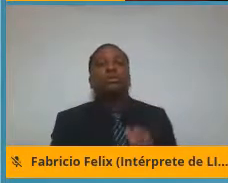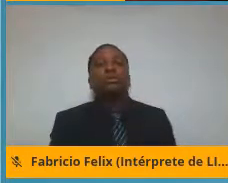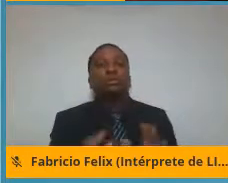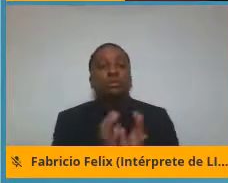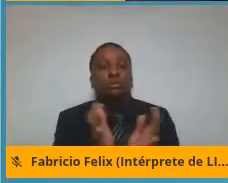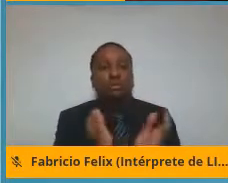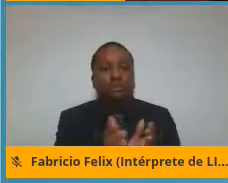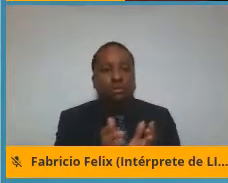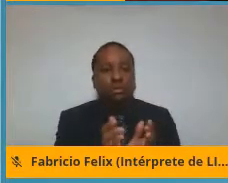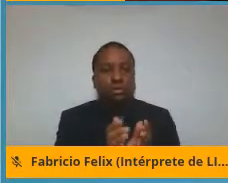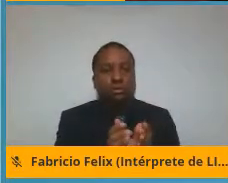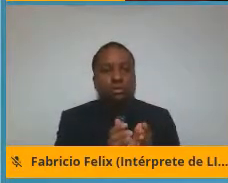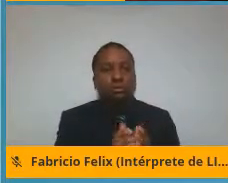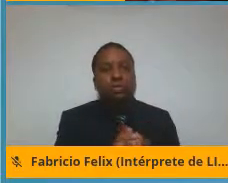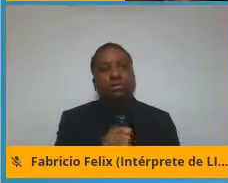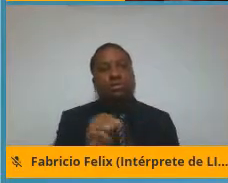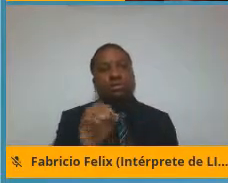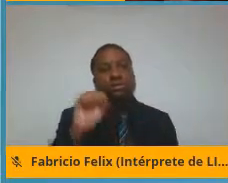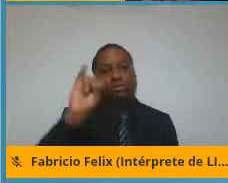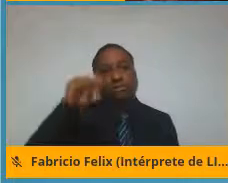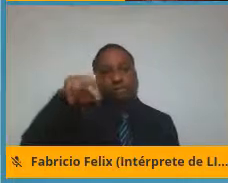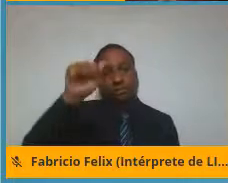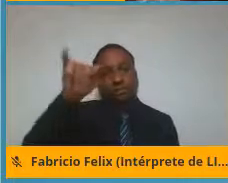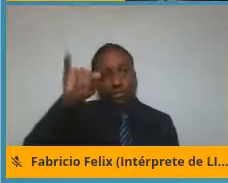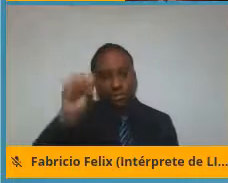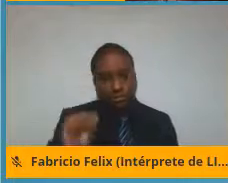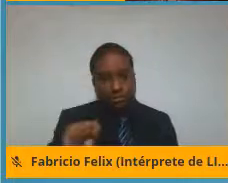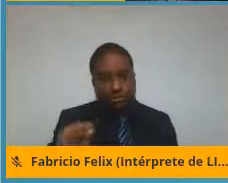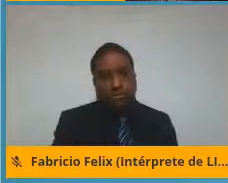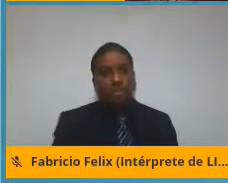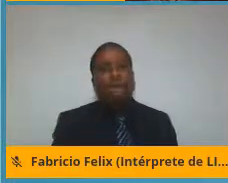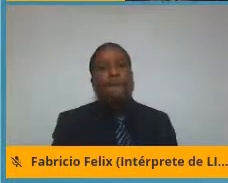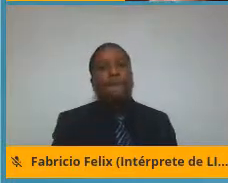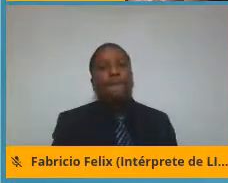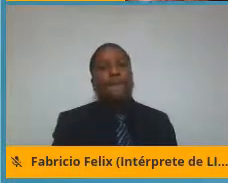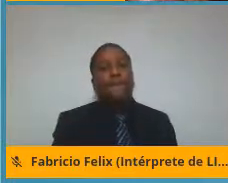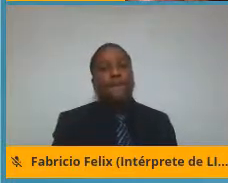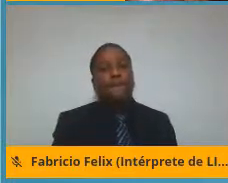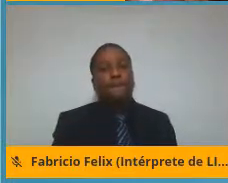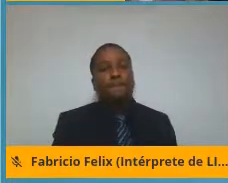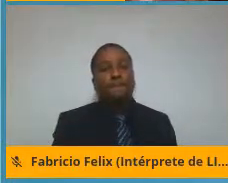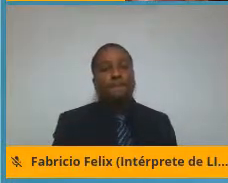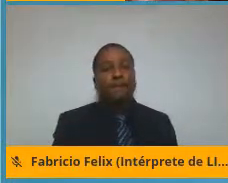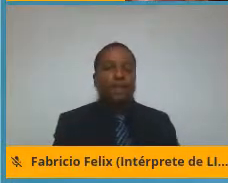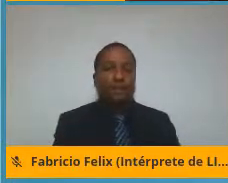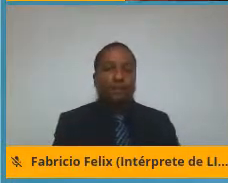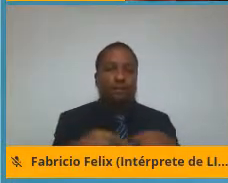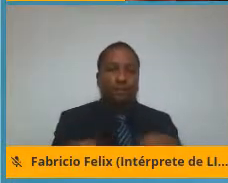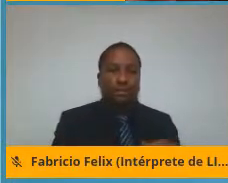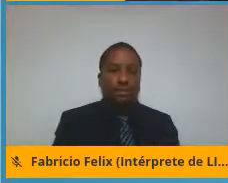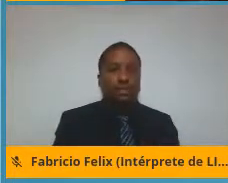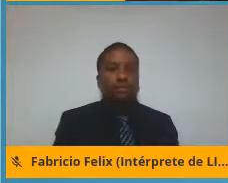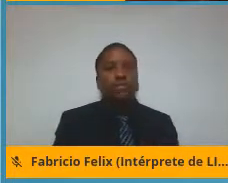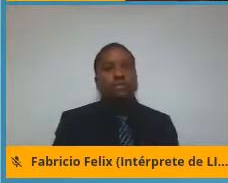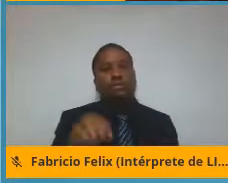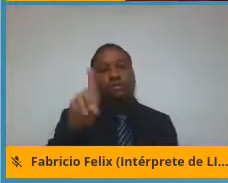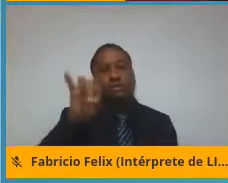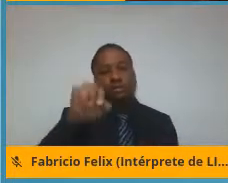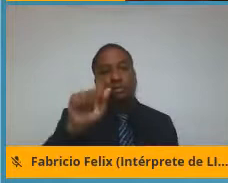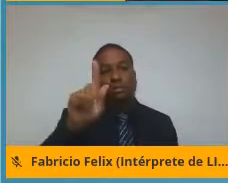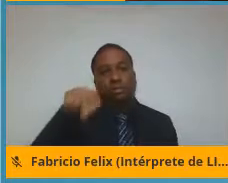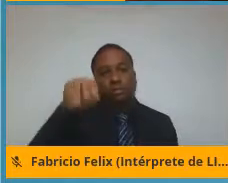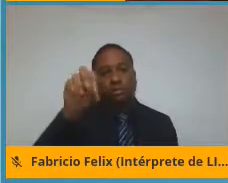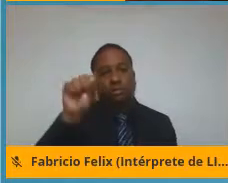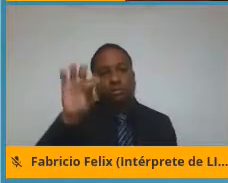esclarecer. Então, diante de uma situação como essa, faz-se necessário recorrer também a um diagnóstico laboratorial. E como vocês